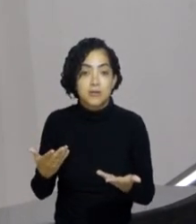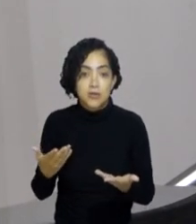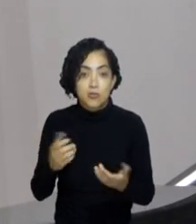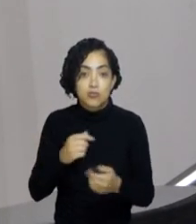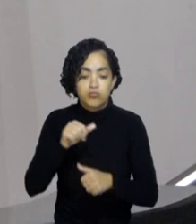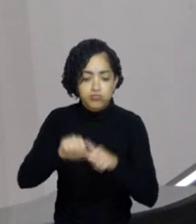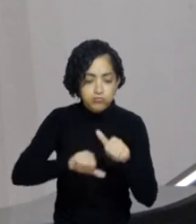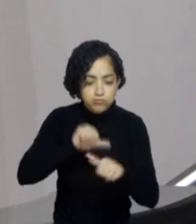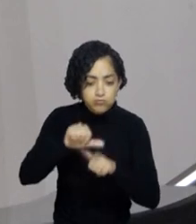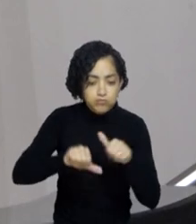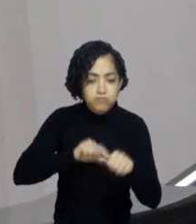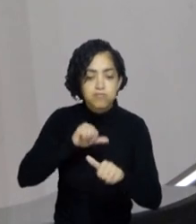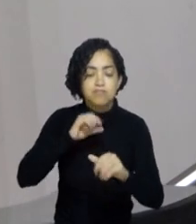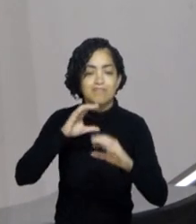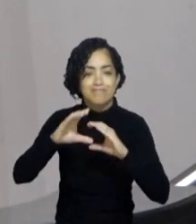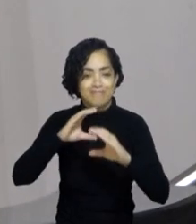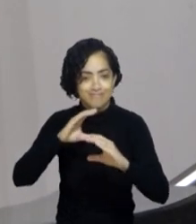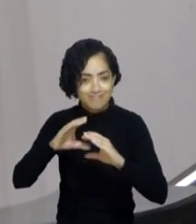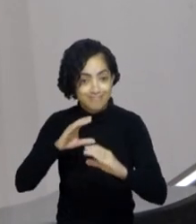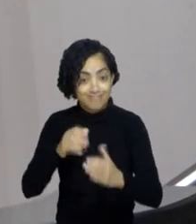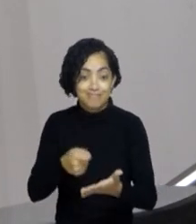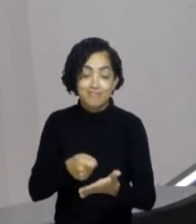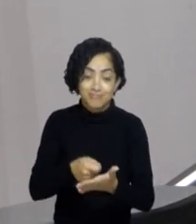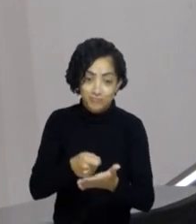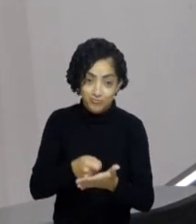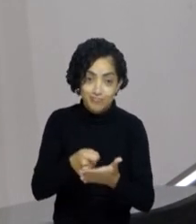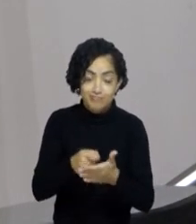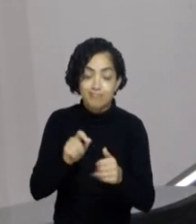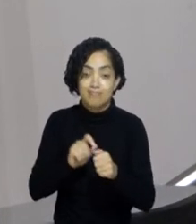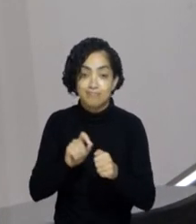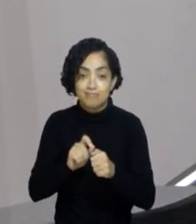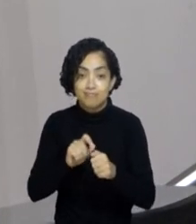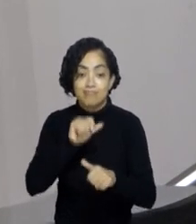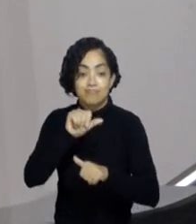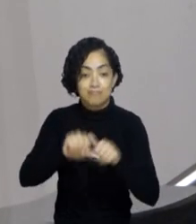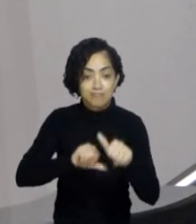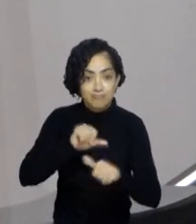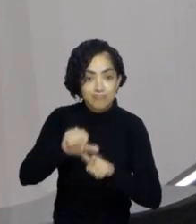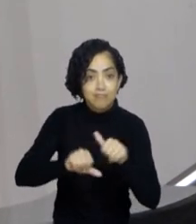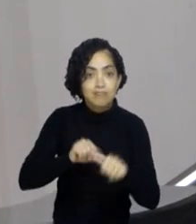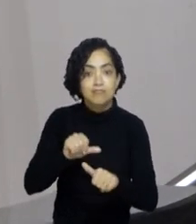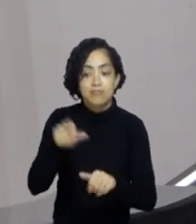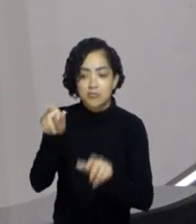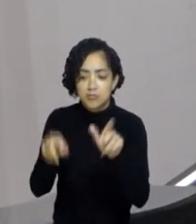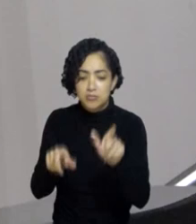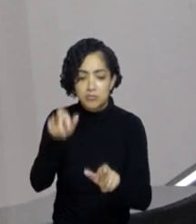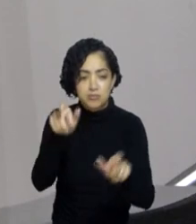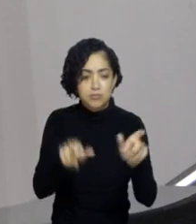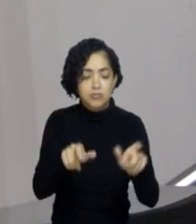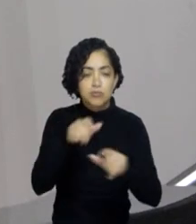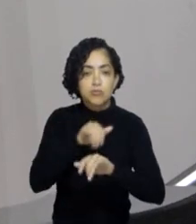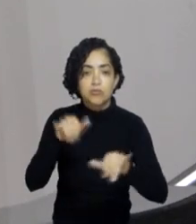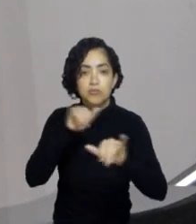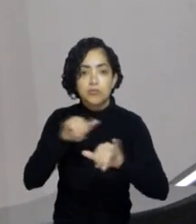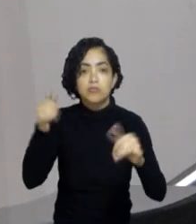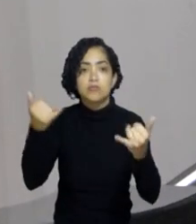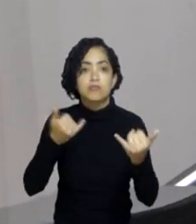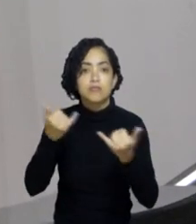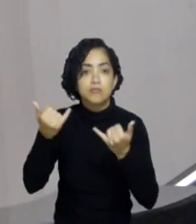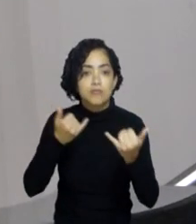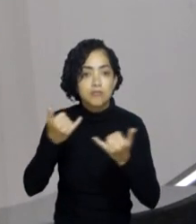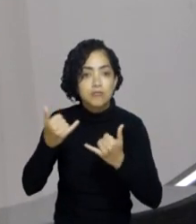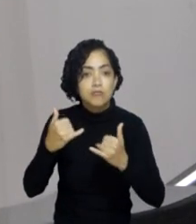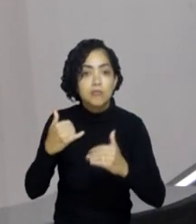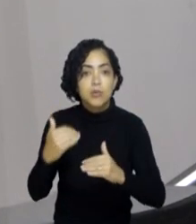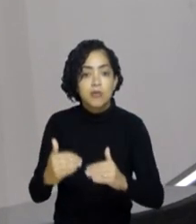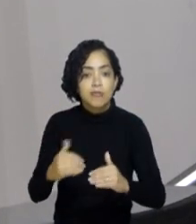a comunicação irá nos obrigar a fazer, por conta da transformação do usuário, do consumidor, da informação que constantemente vai estar cada vez